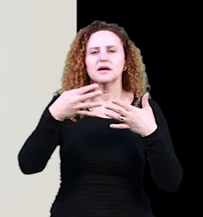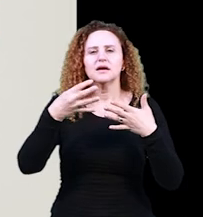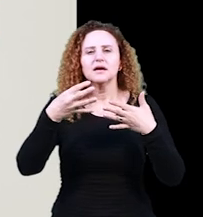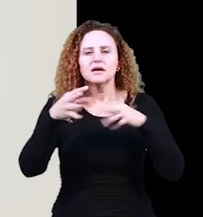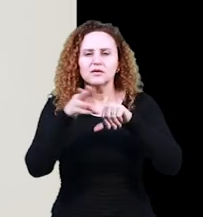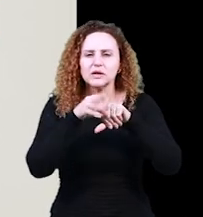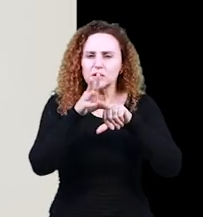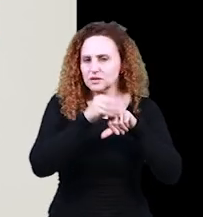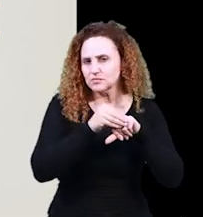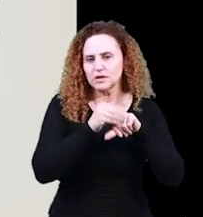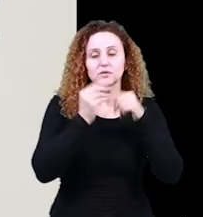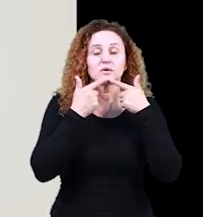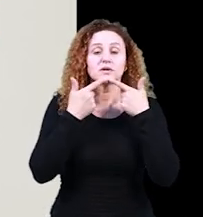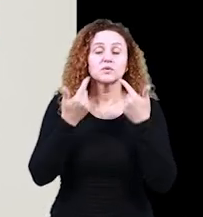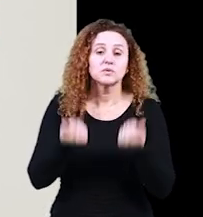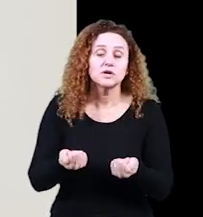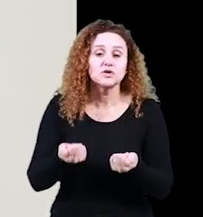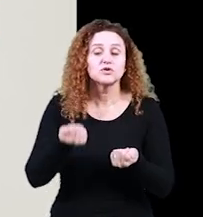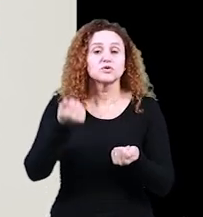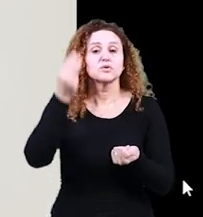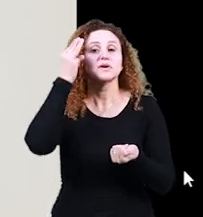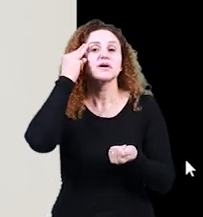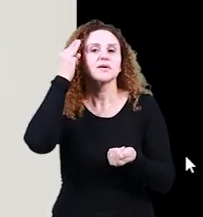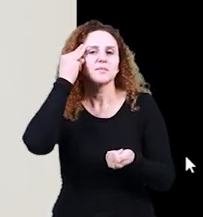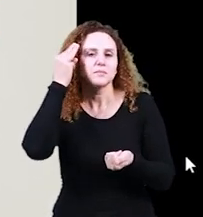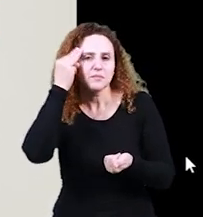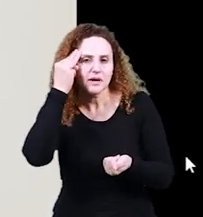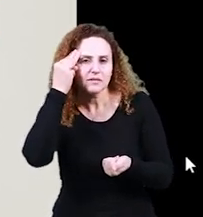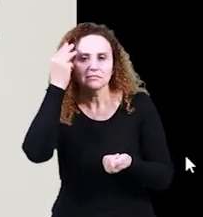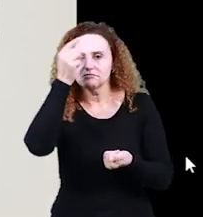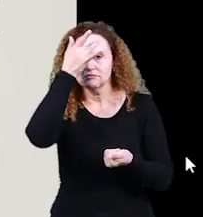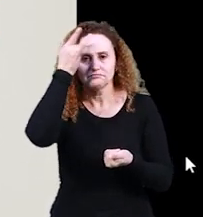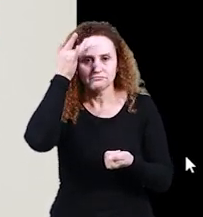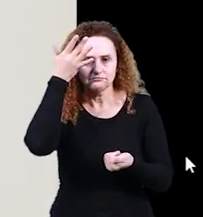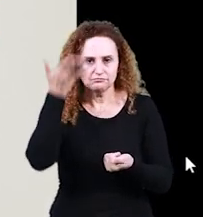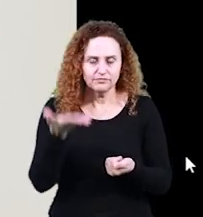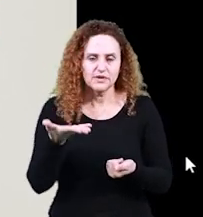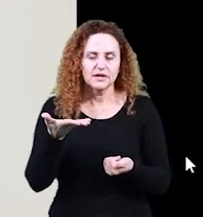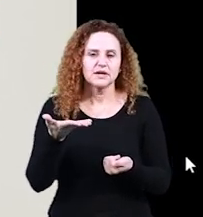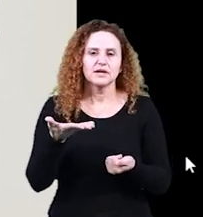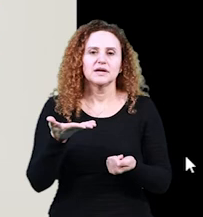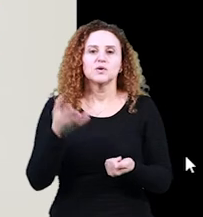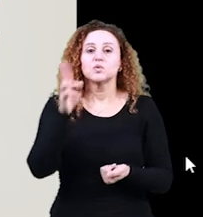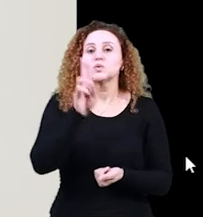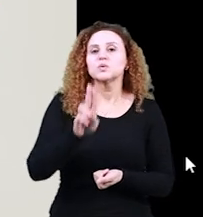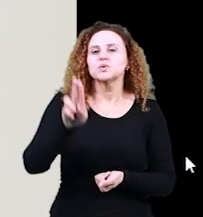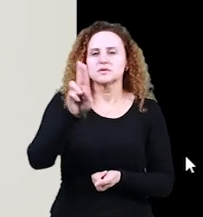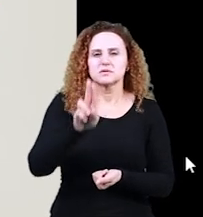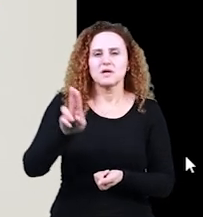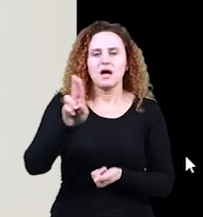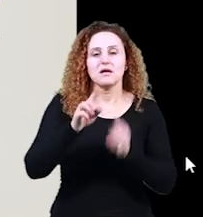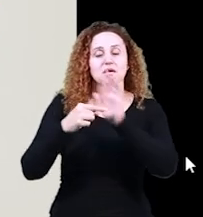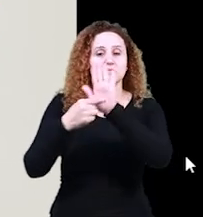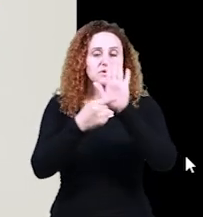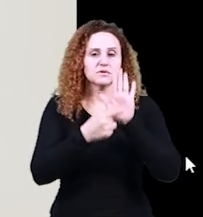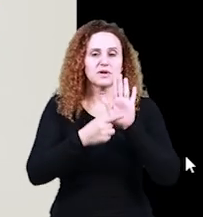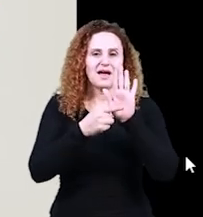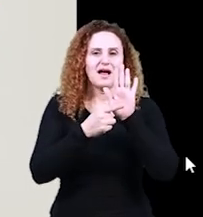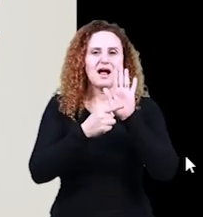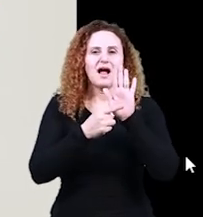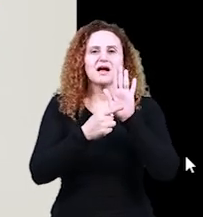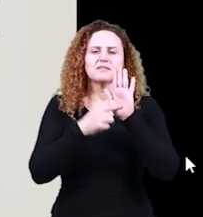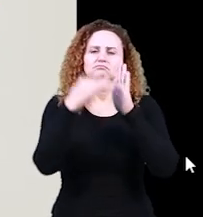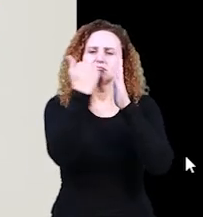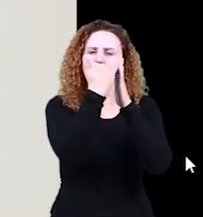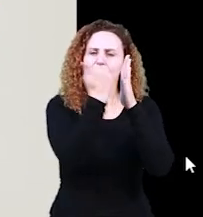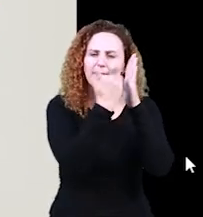conhecimento linguístico existentes na mente do falante e por meio de diagrama arbóreo usado para representar as estruturas